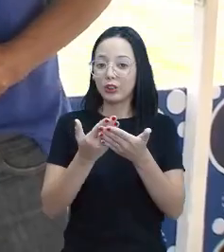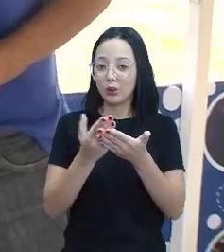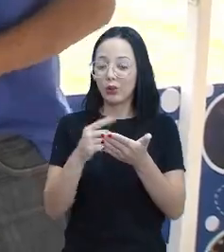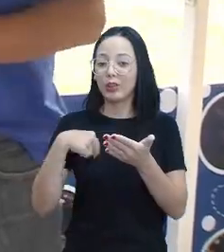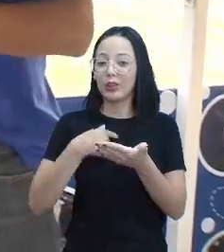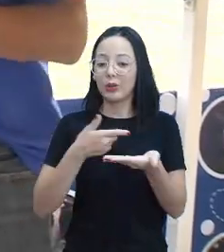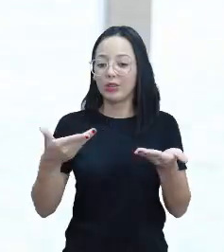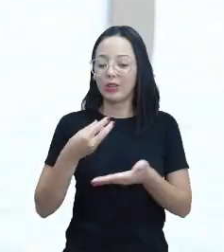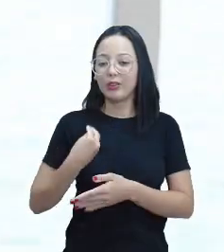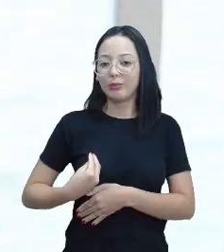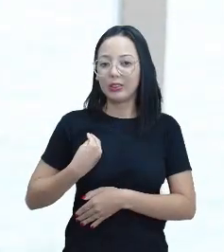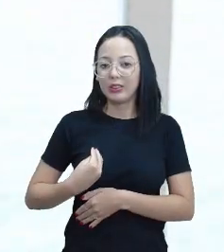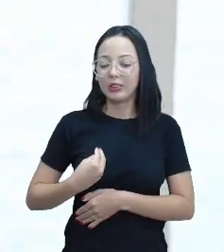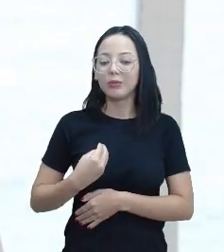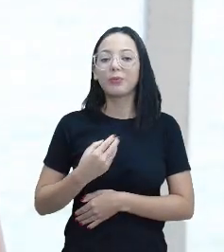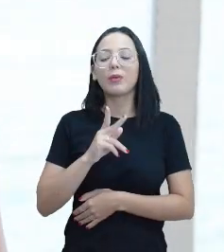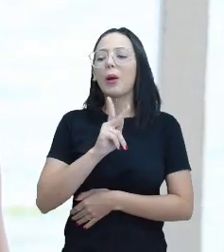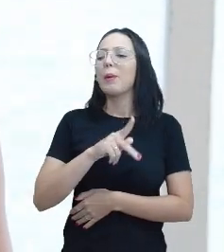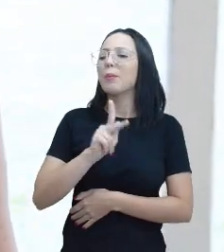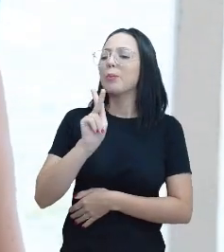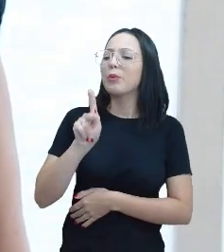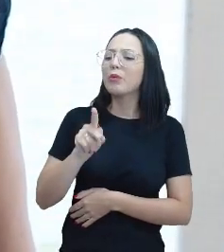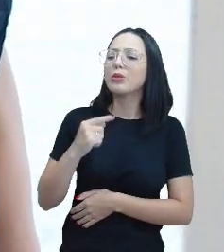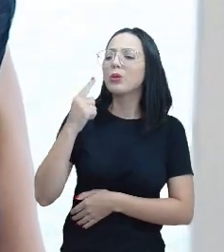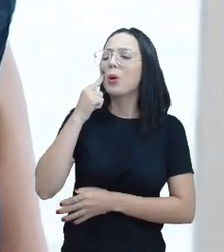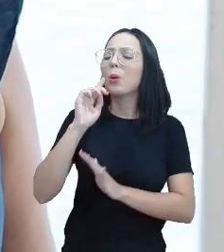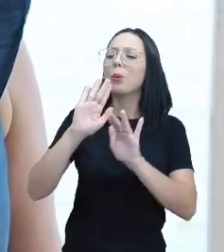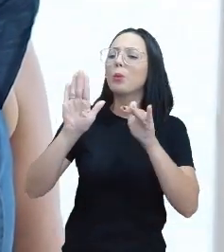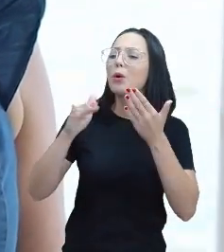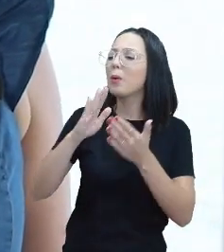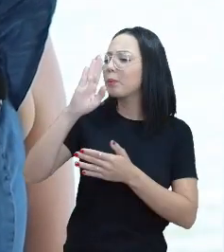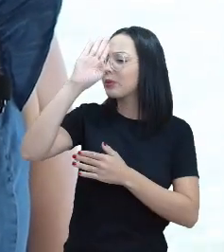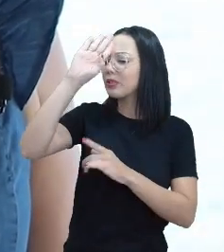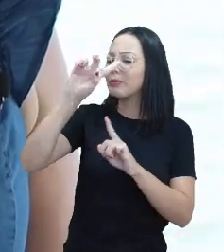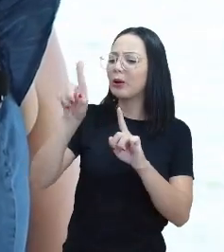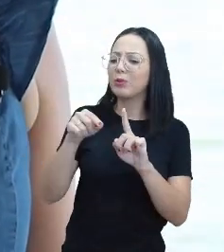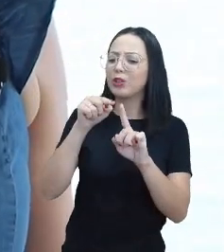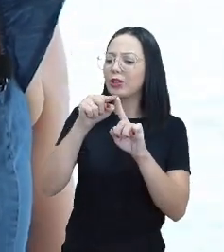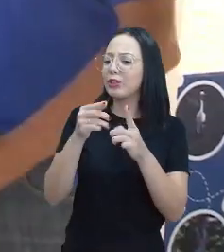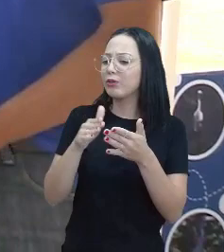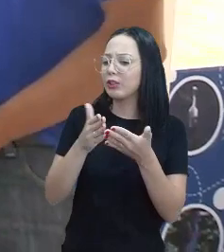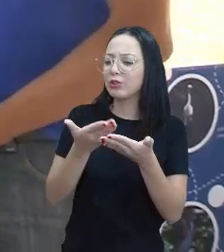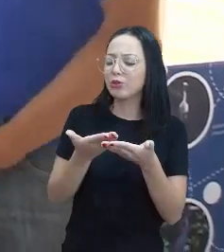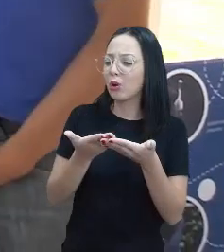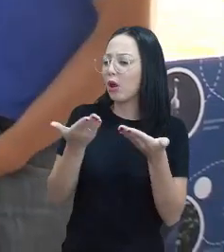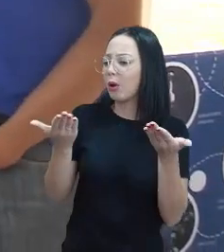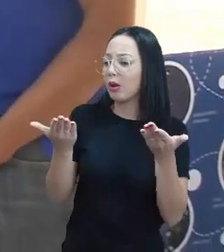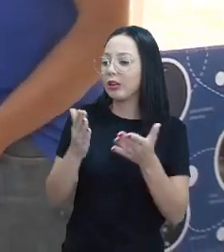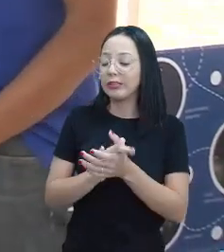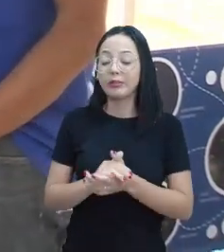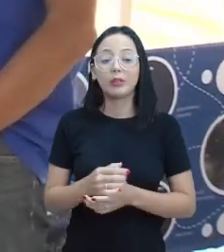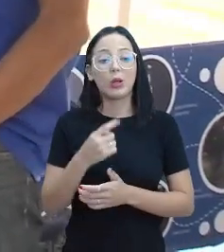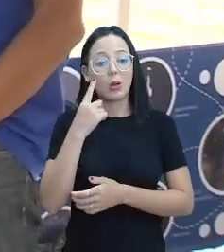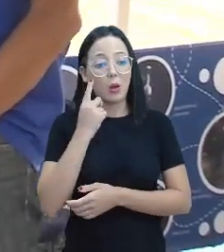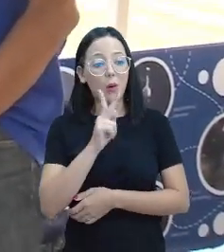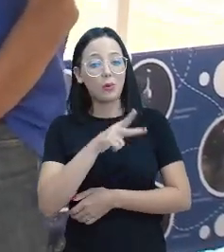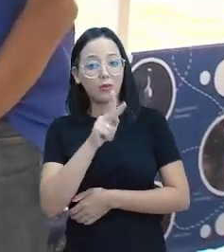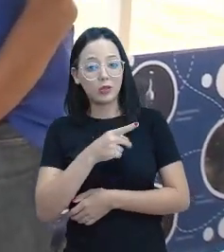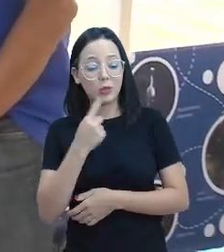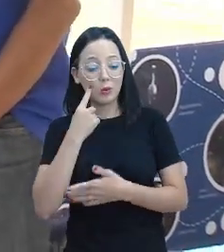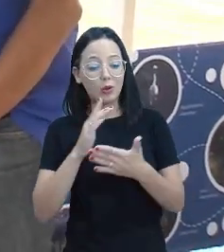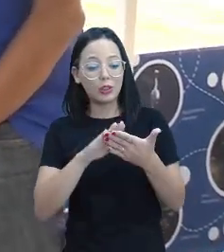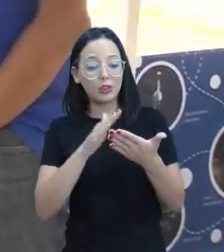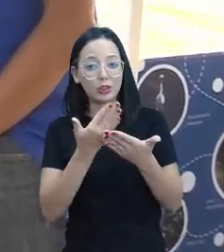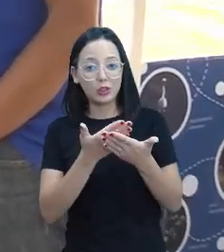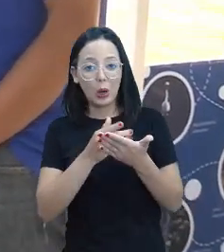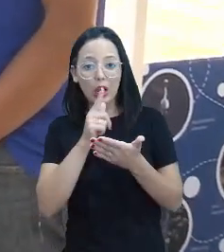nós estamos aqui. Professora Carolina, qual é o principal objetivo dessa escola? Professor, a Escola Flutuante